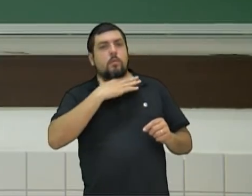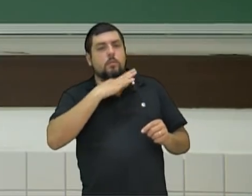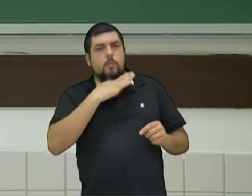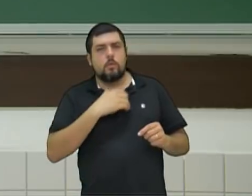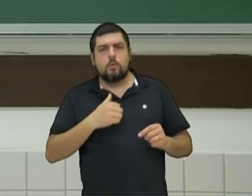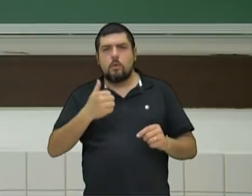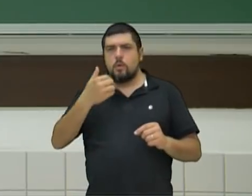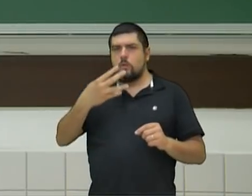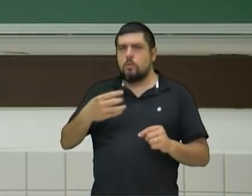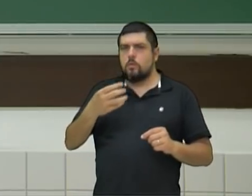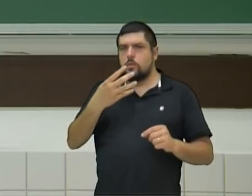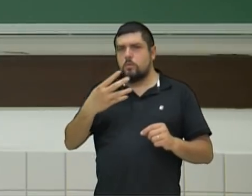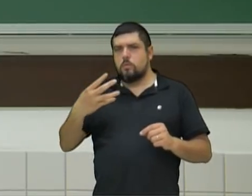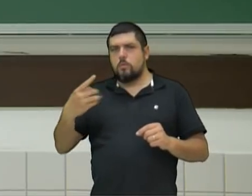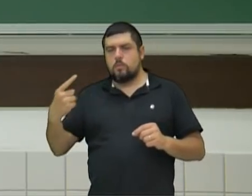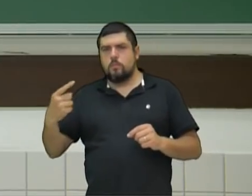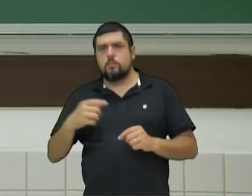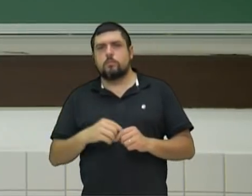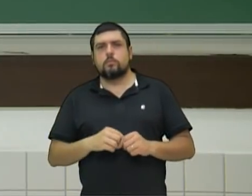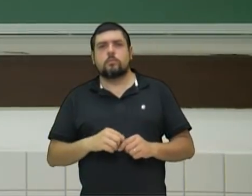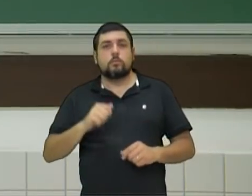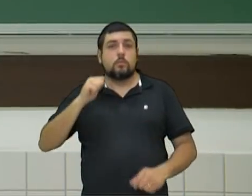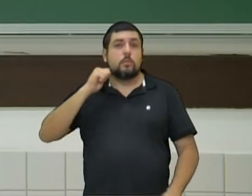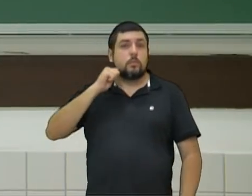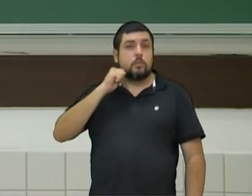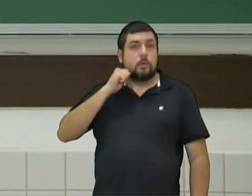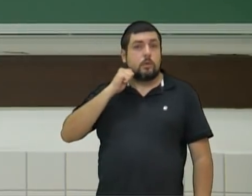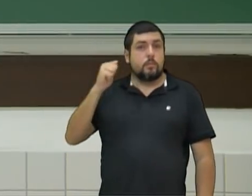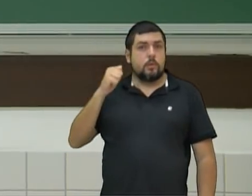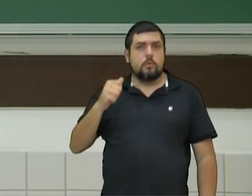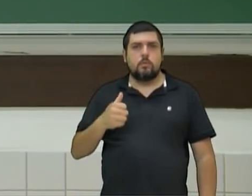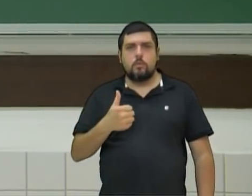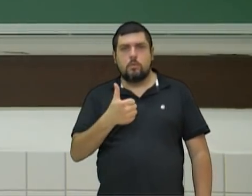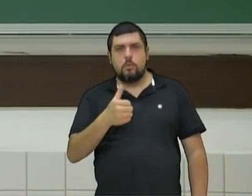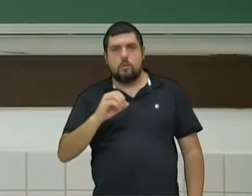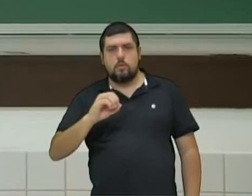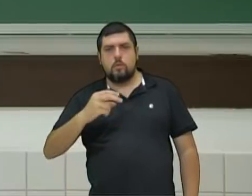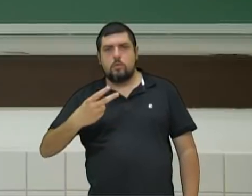44.441. Em abril, olha só o quanto que aumentou, foi para